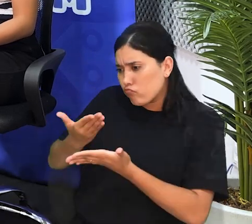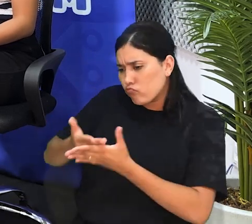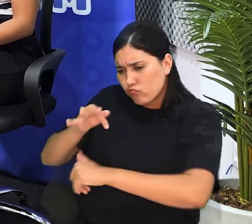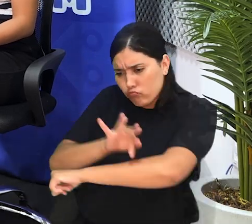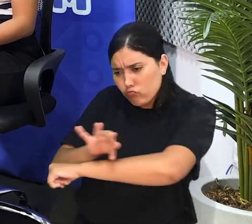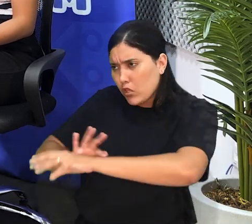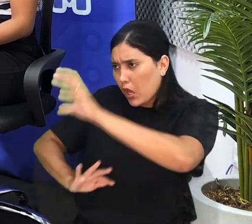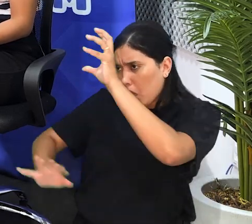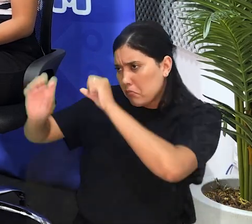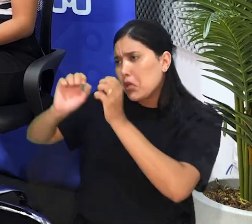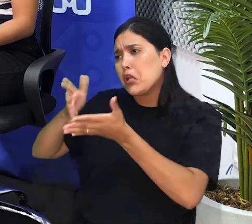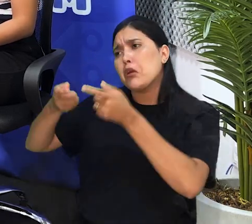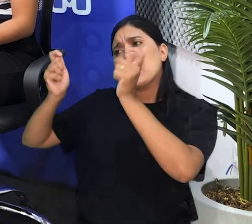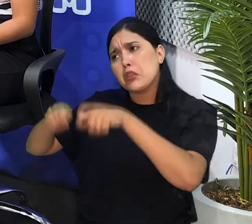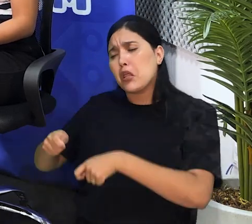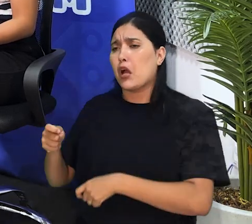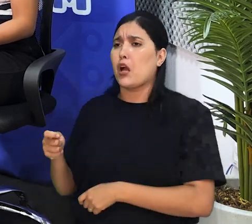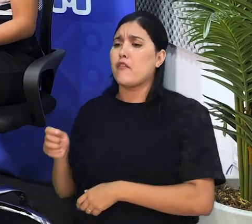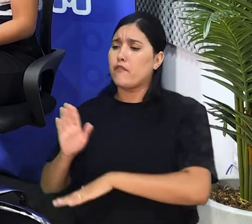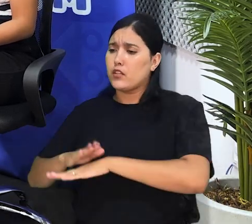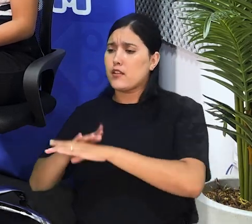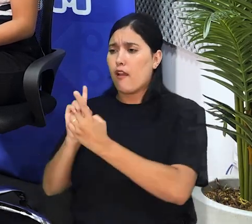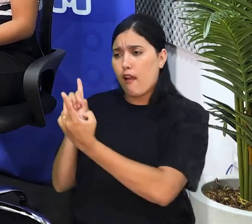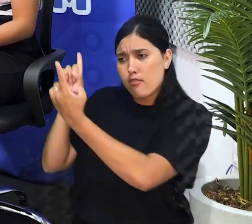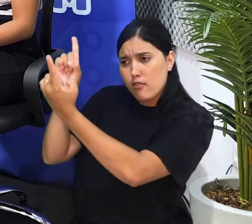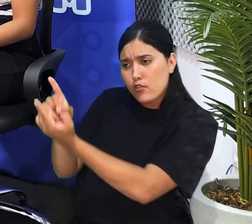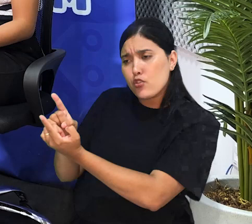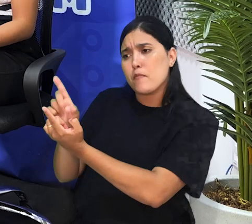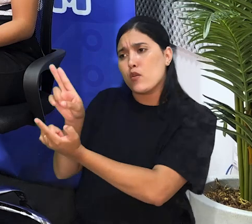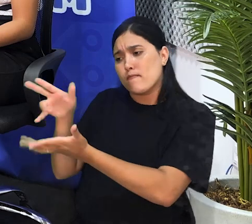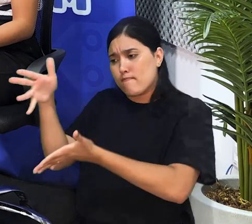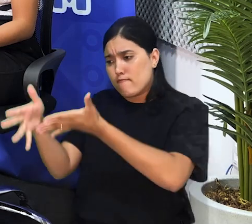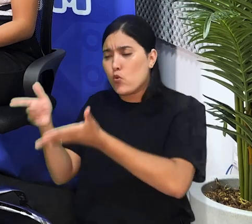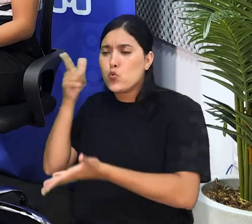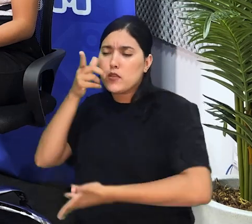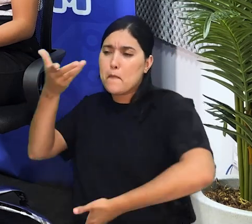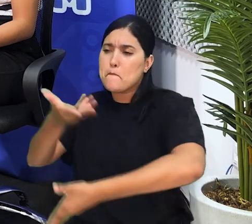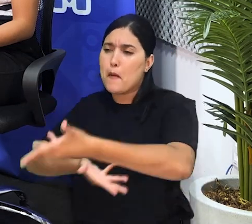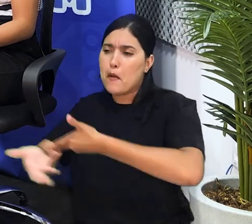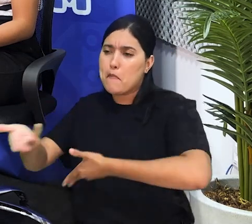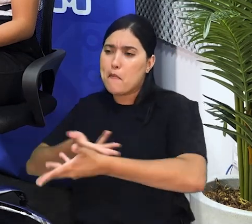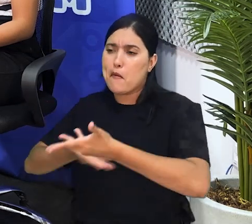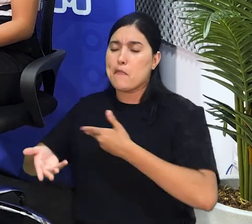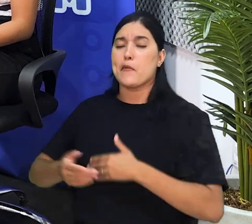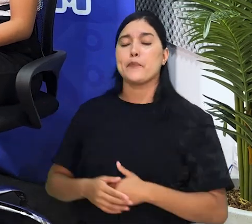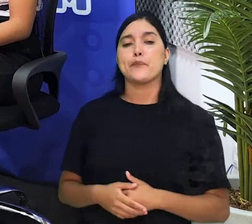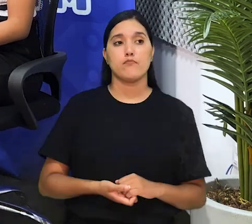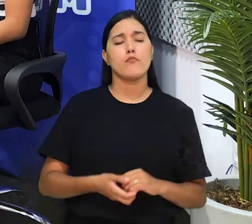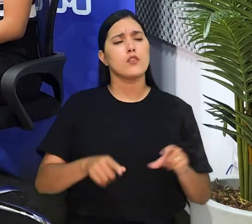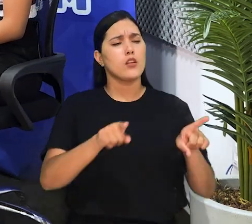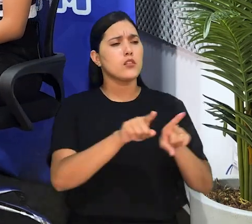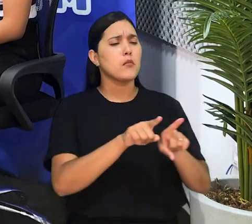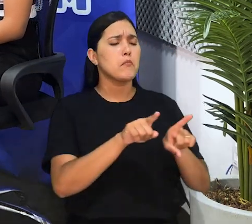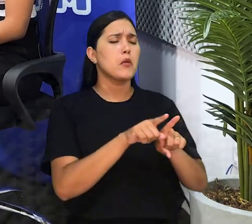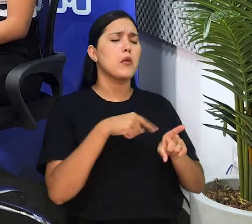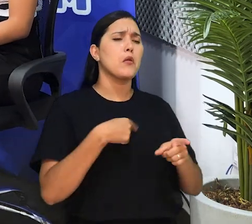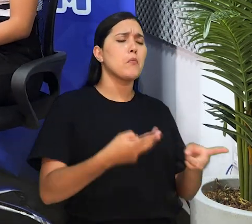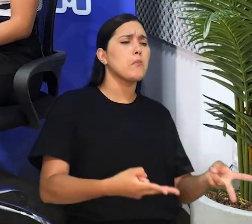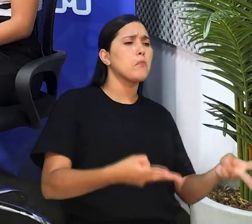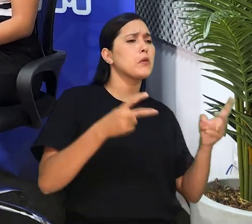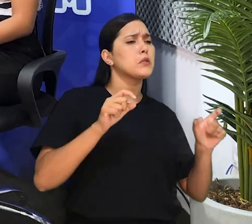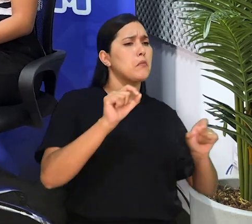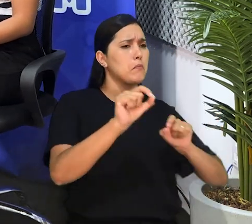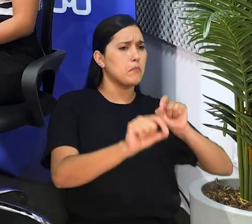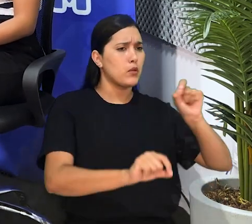aprender como eu aprendi e poder, né, fazer seu atendimento, poder interagir com uma pessoa surda. Certo. E aí